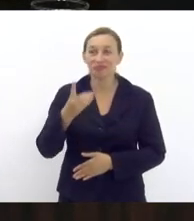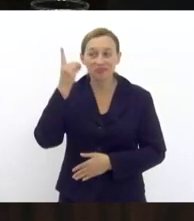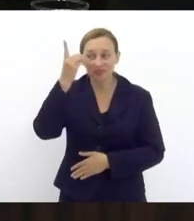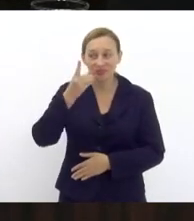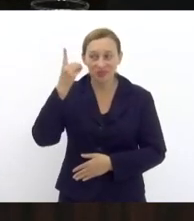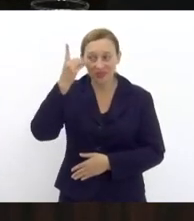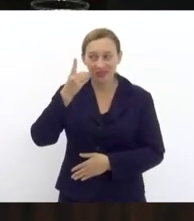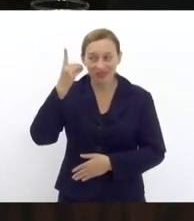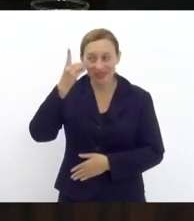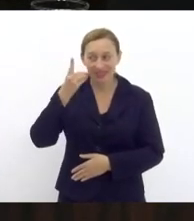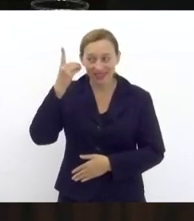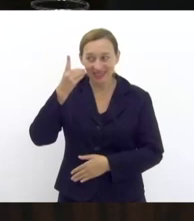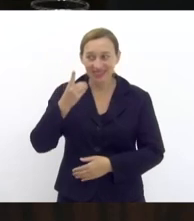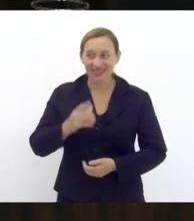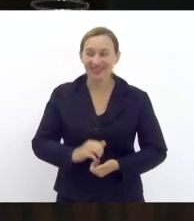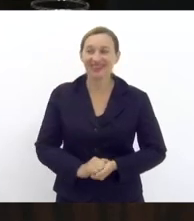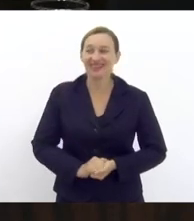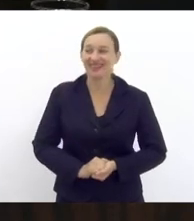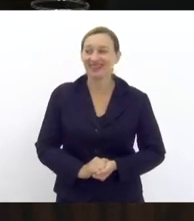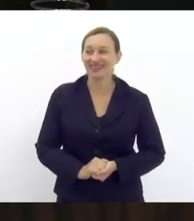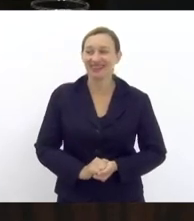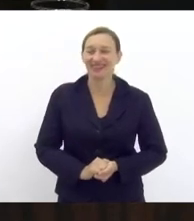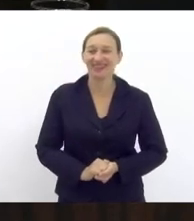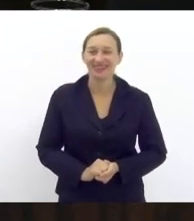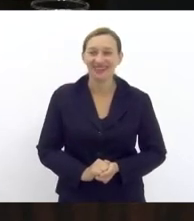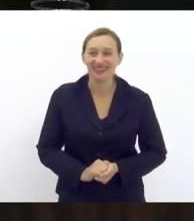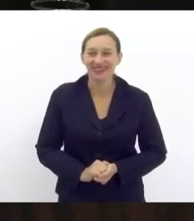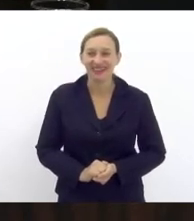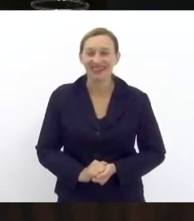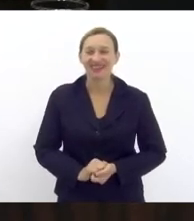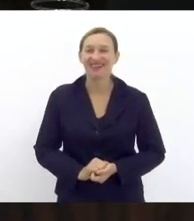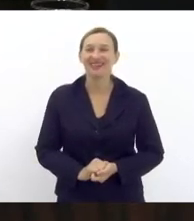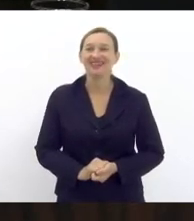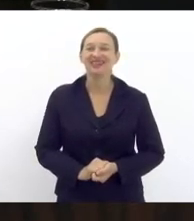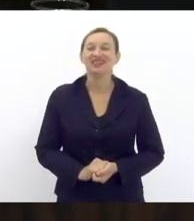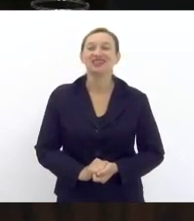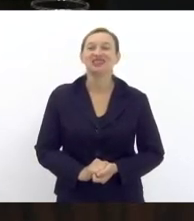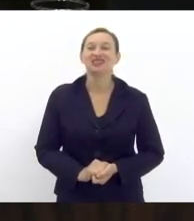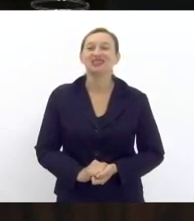deputado Daniel Liberão, o autor.